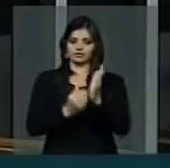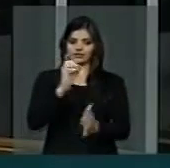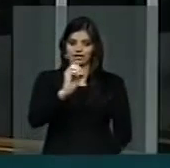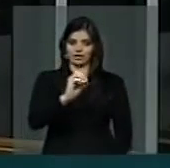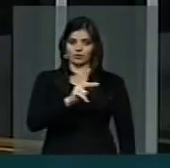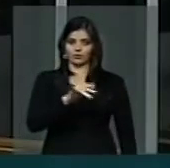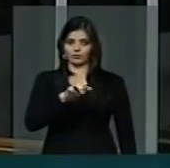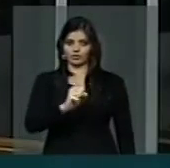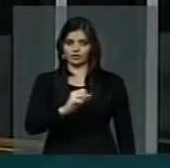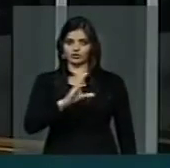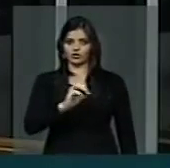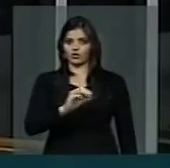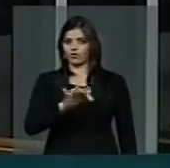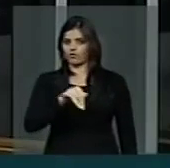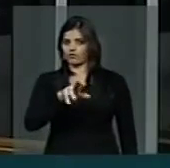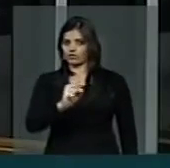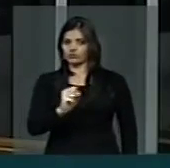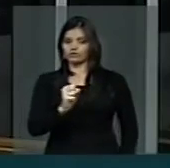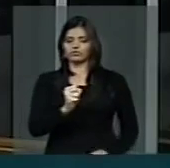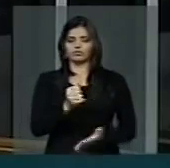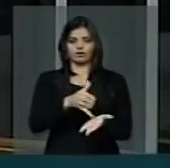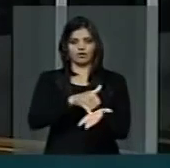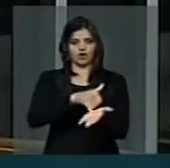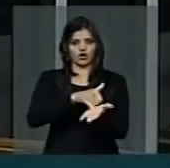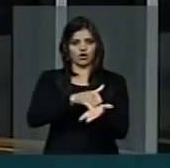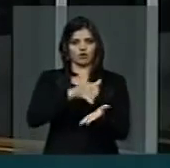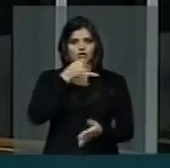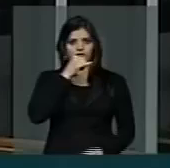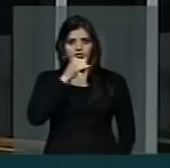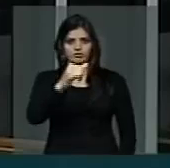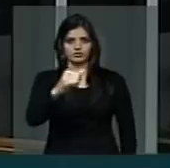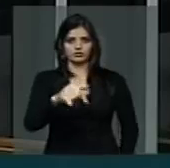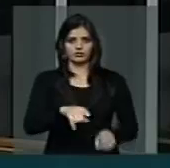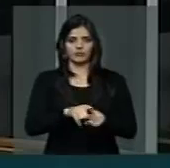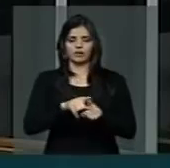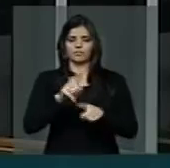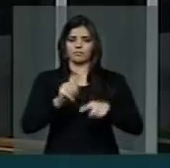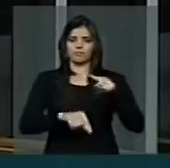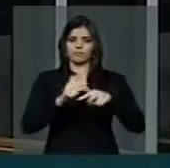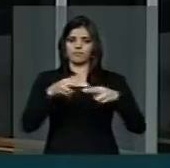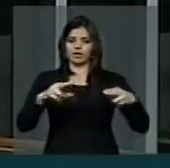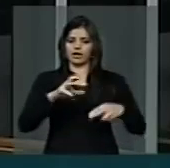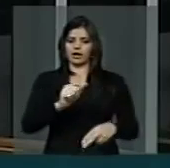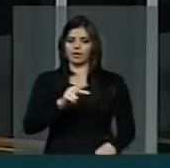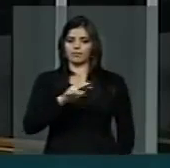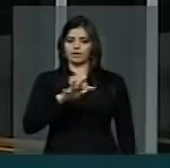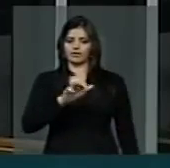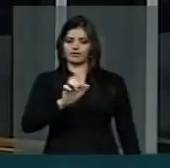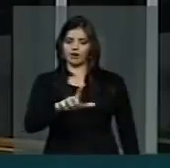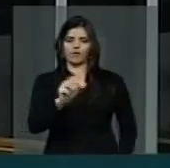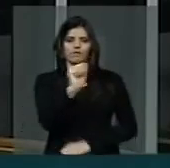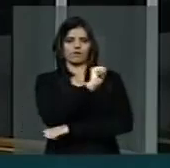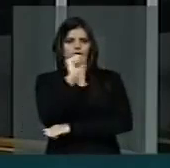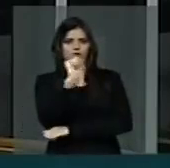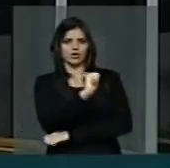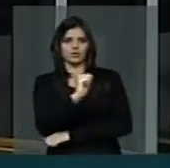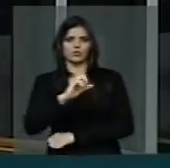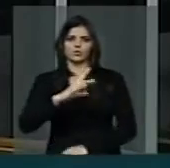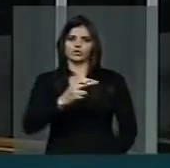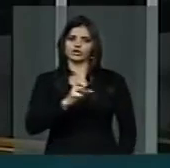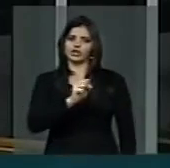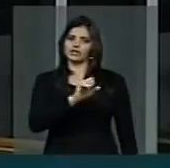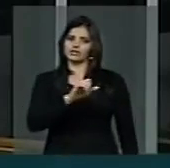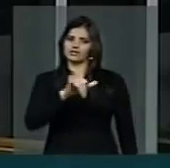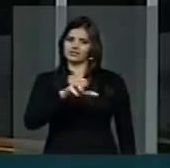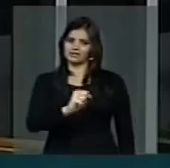PIS/COFINS na aquisição de óleo diesel, energia elétrica e bens de capital, veículos, chassis, carrocerias